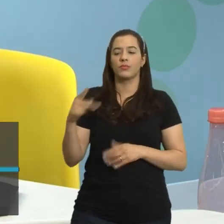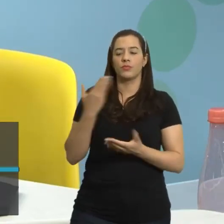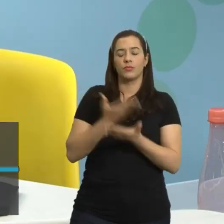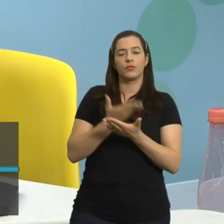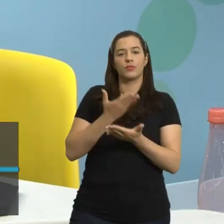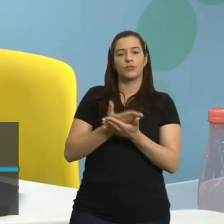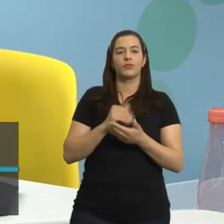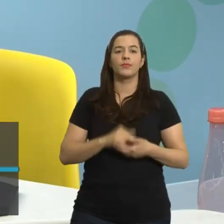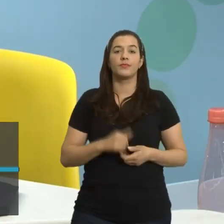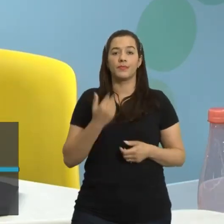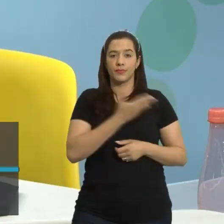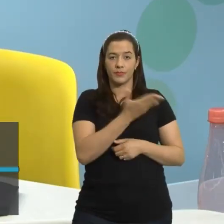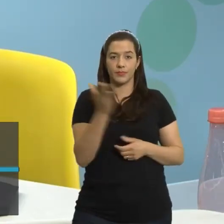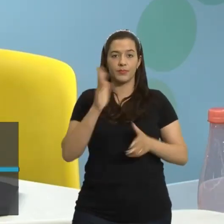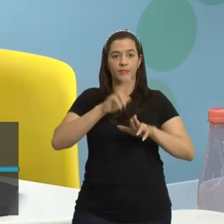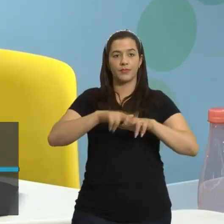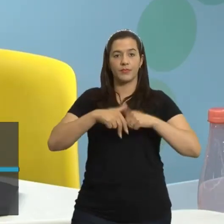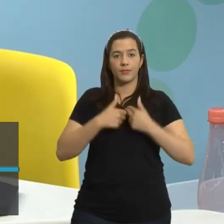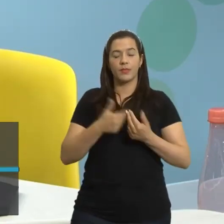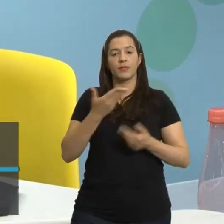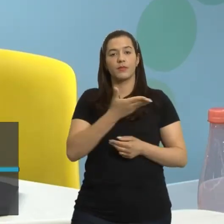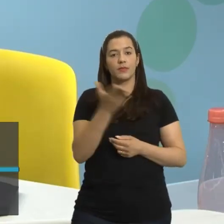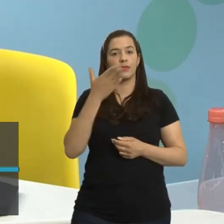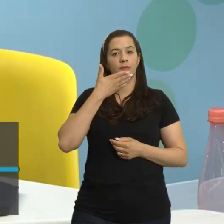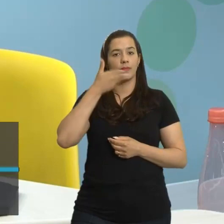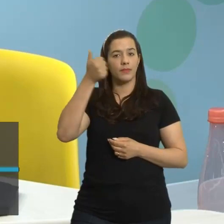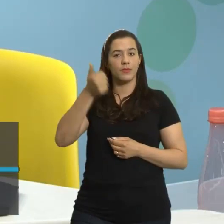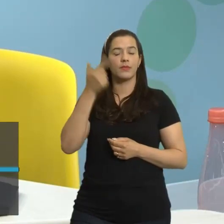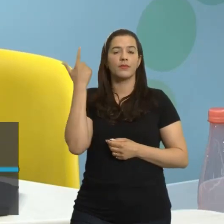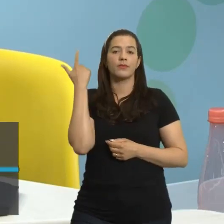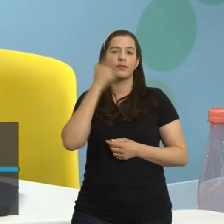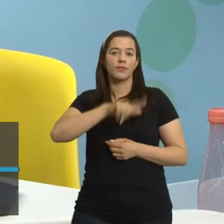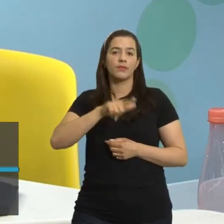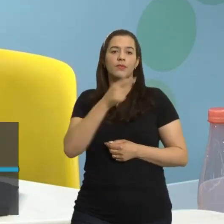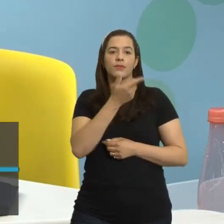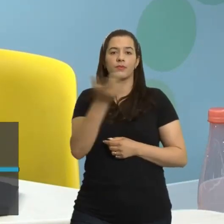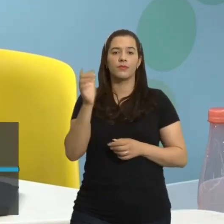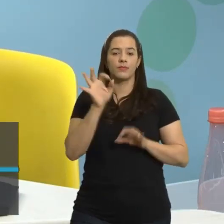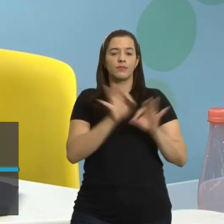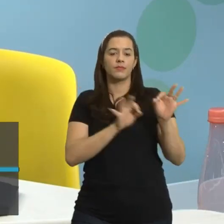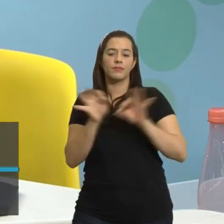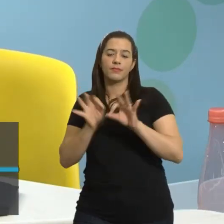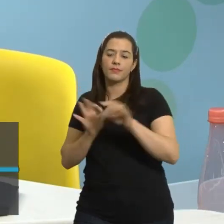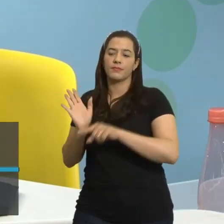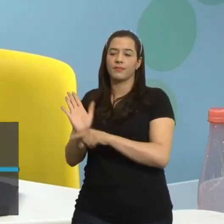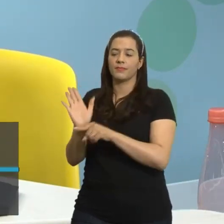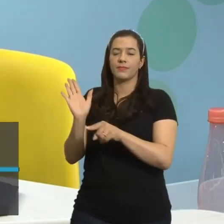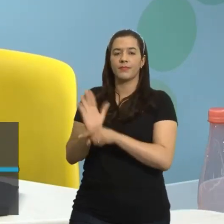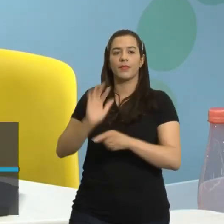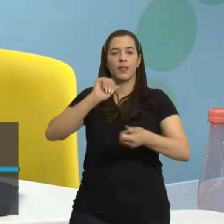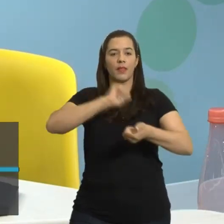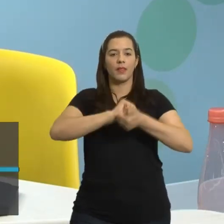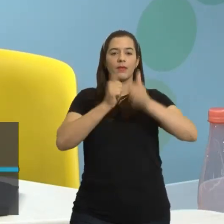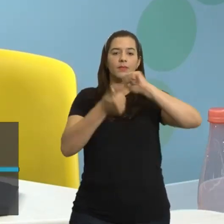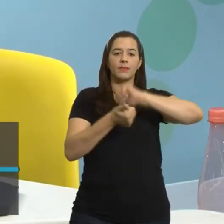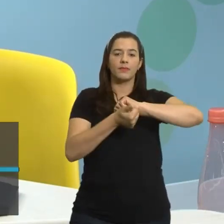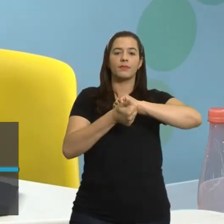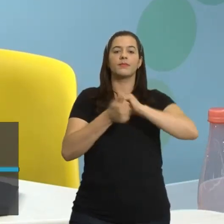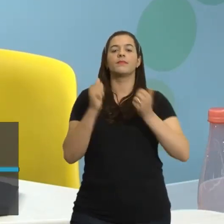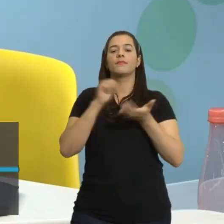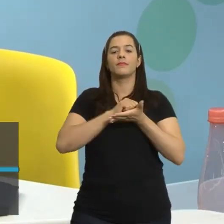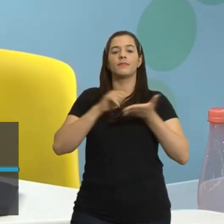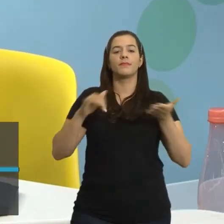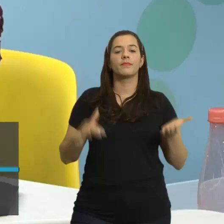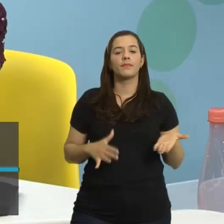que vocês, professores, melhor do que ninguém, conseguem mediar e adaptar as atividades